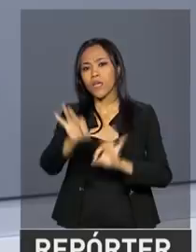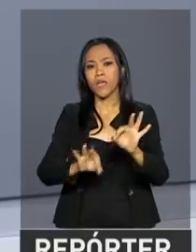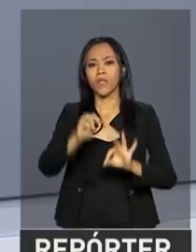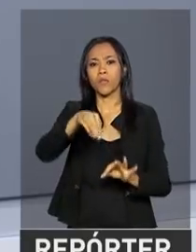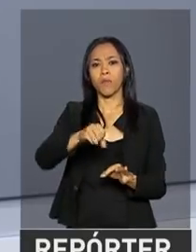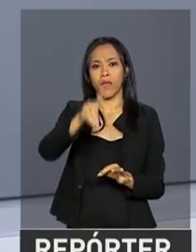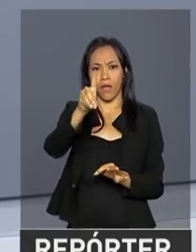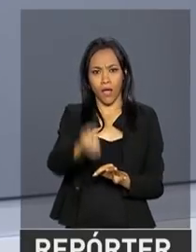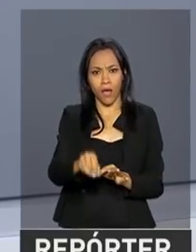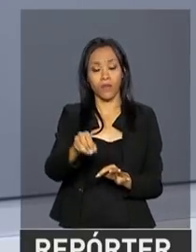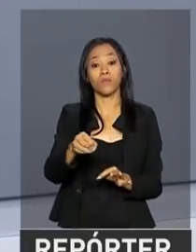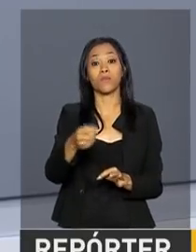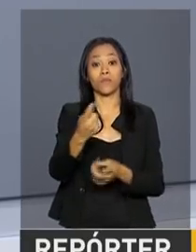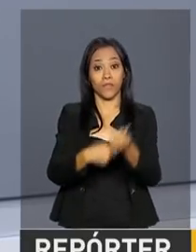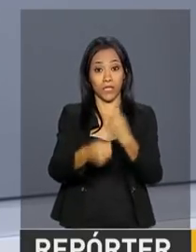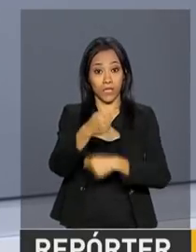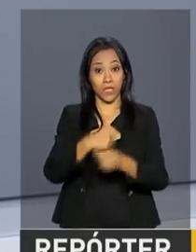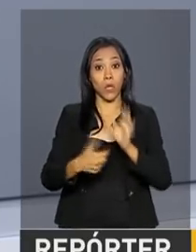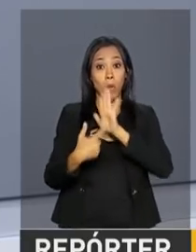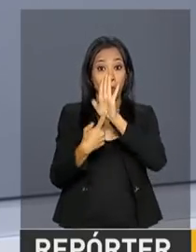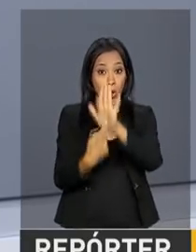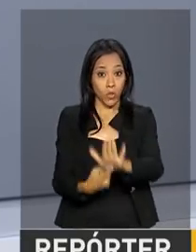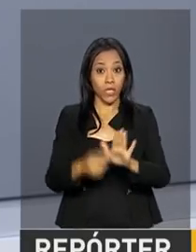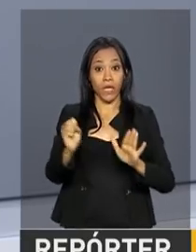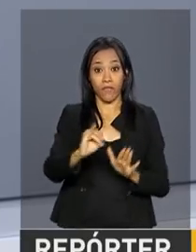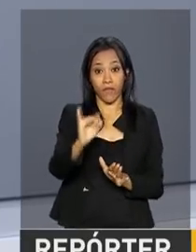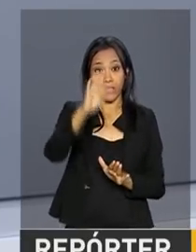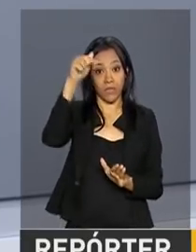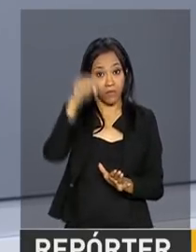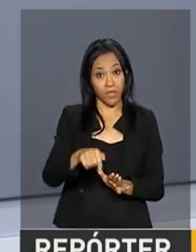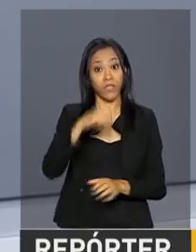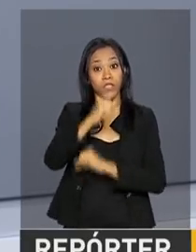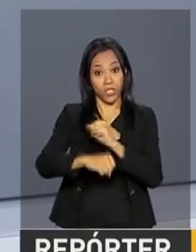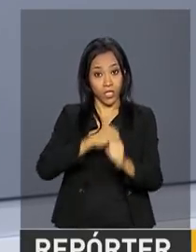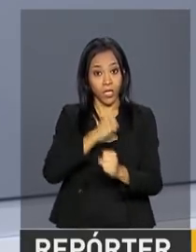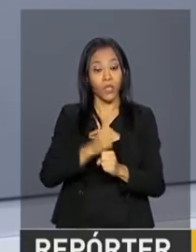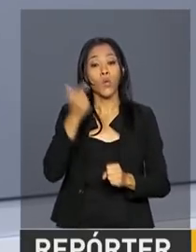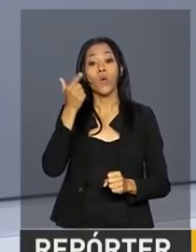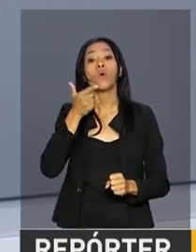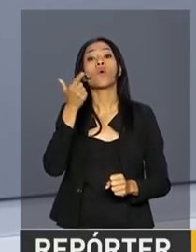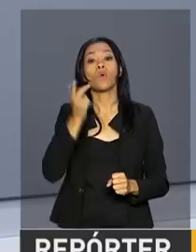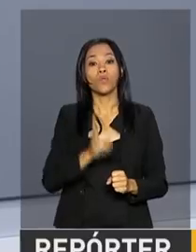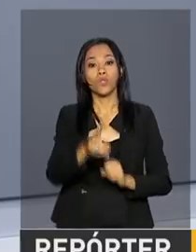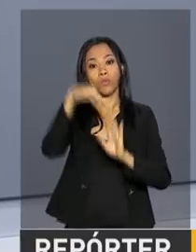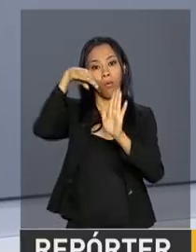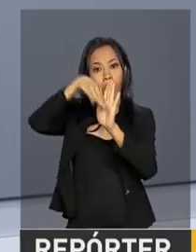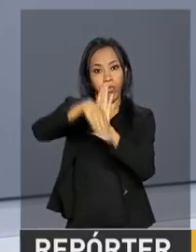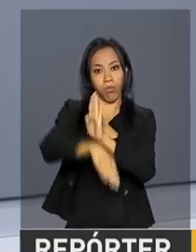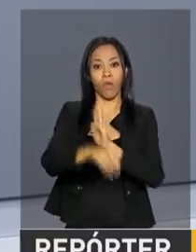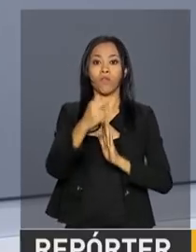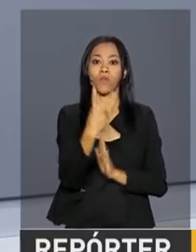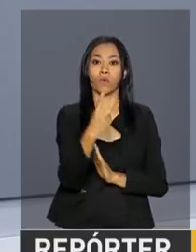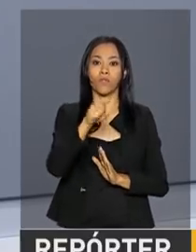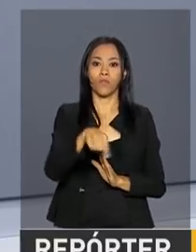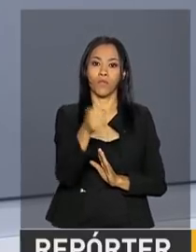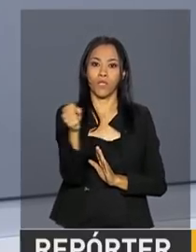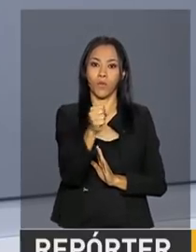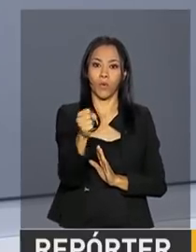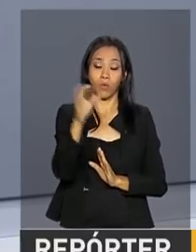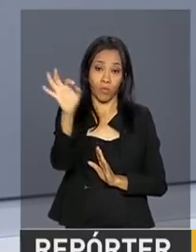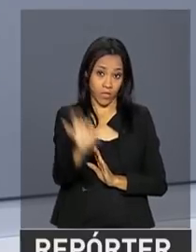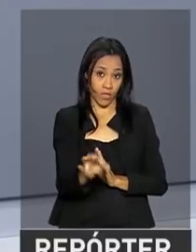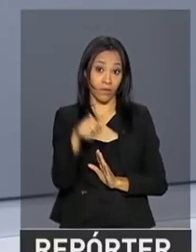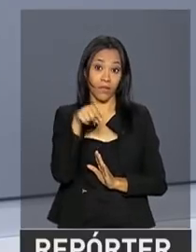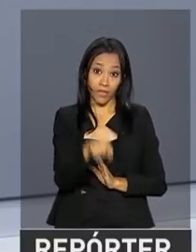mostra que a expectativa de inflação para este ano continua caindo e passou para 2,88 por cento é uma